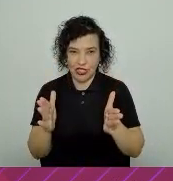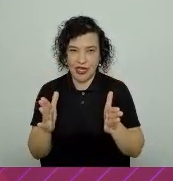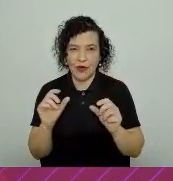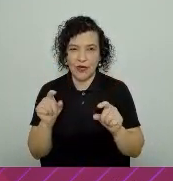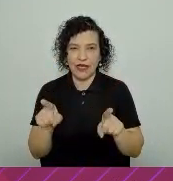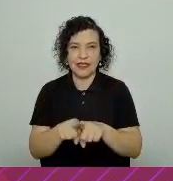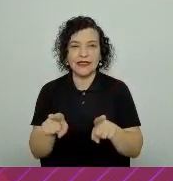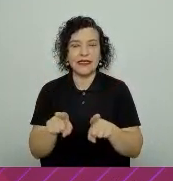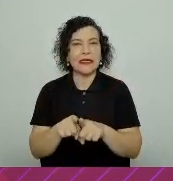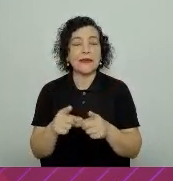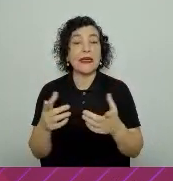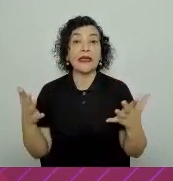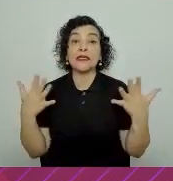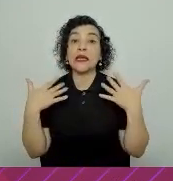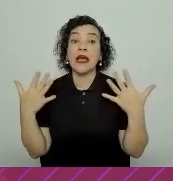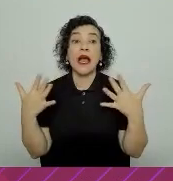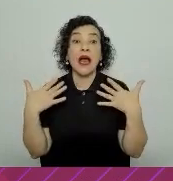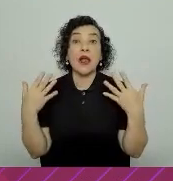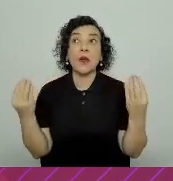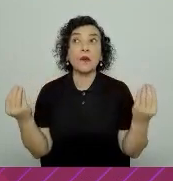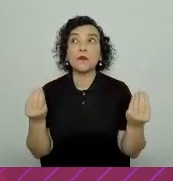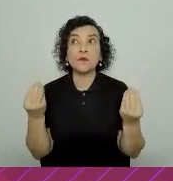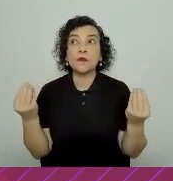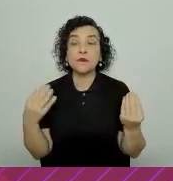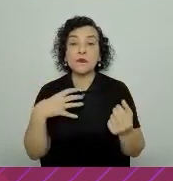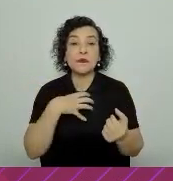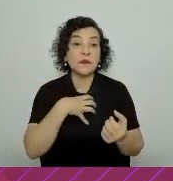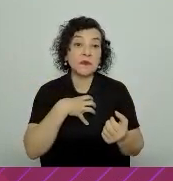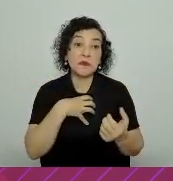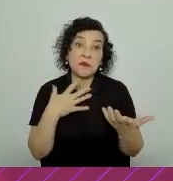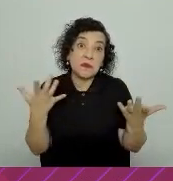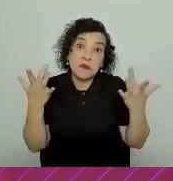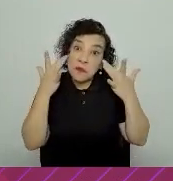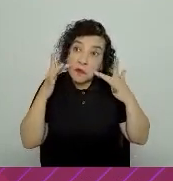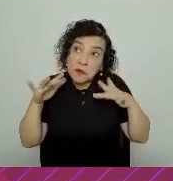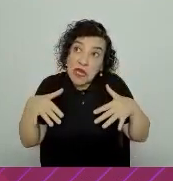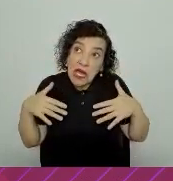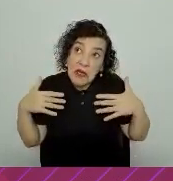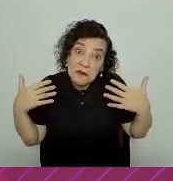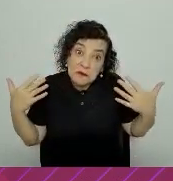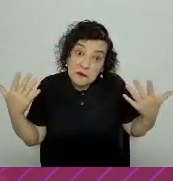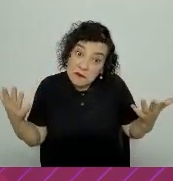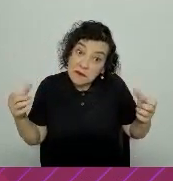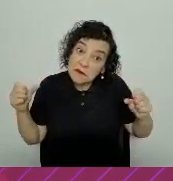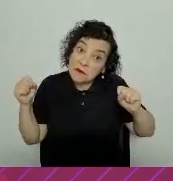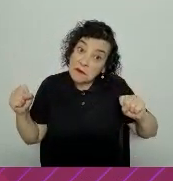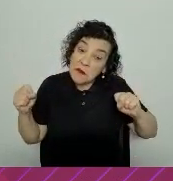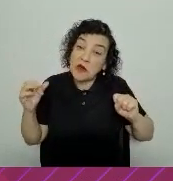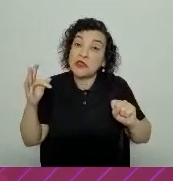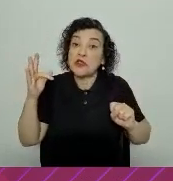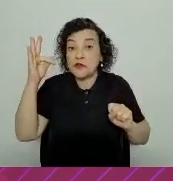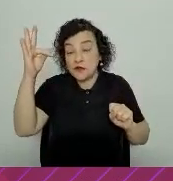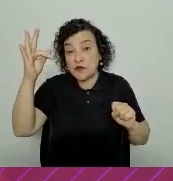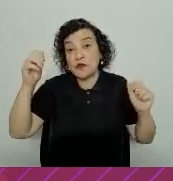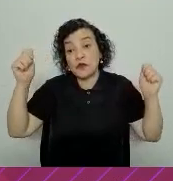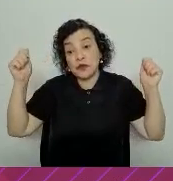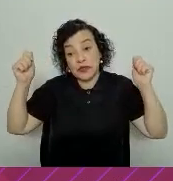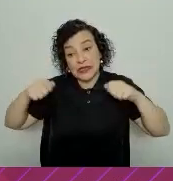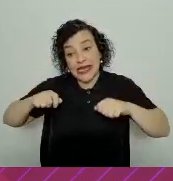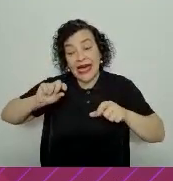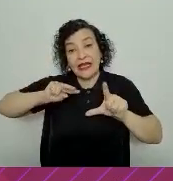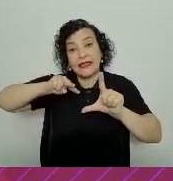livro A gente poder sentir calor como é que eu vou sentir calor né eu não sei ainda mas assim Pode ser que no futuro a gente consiga sentir calor no